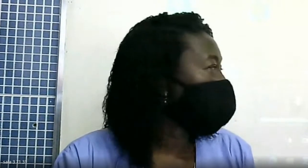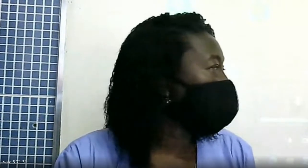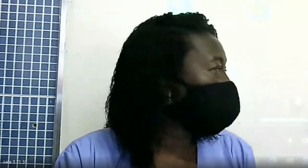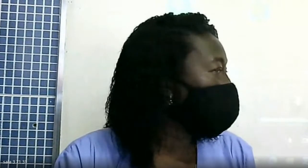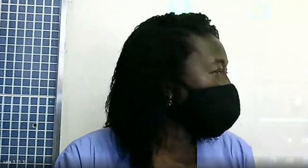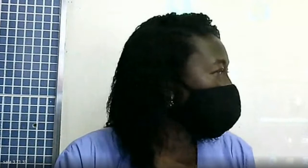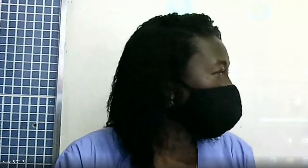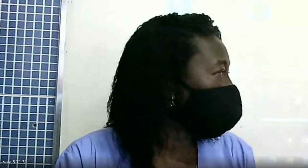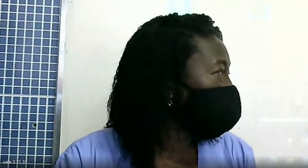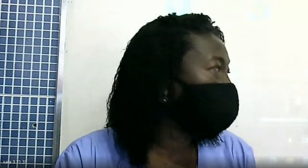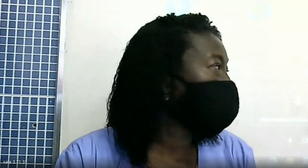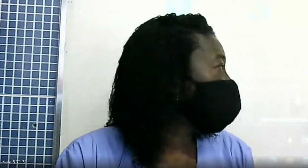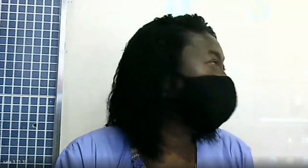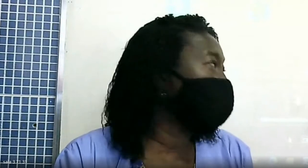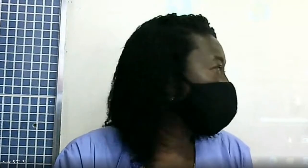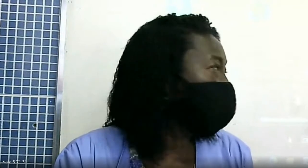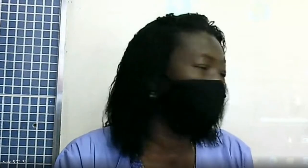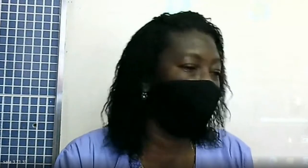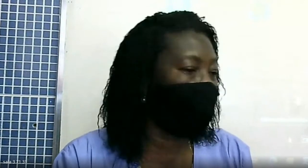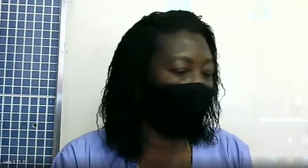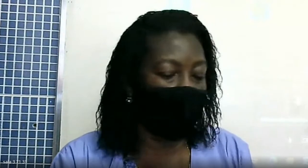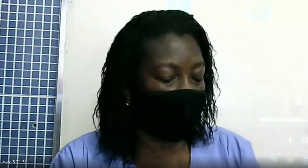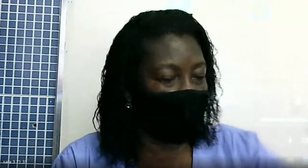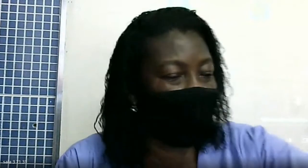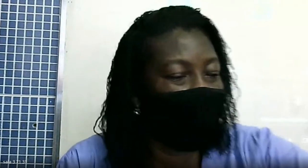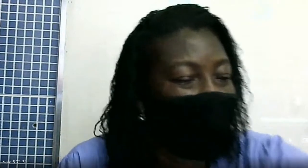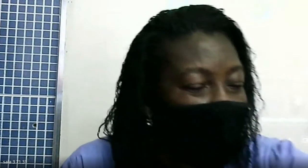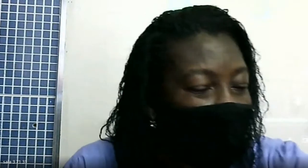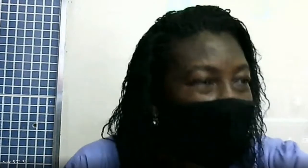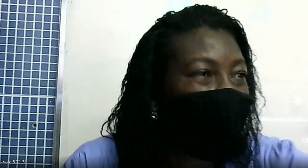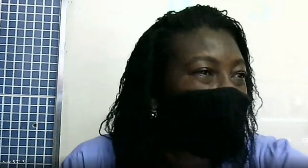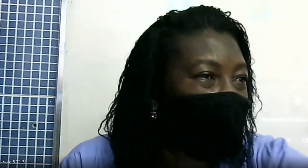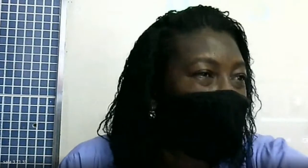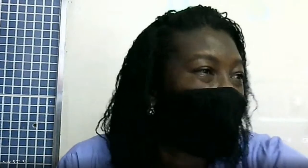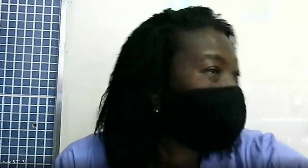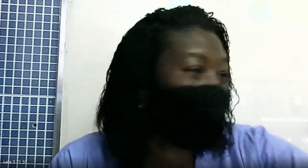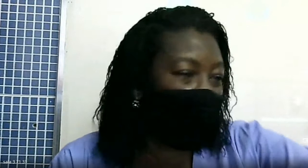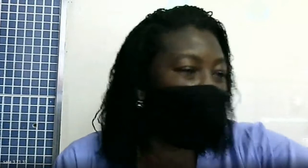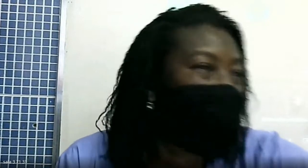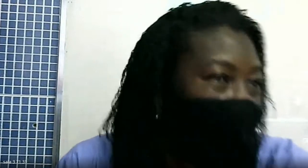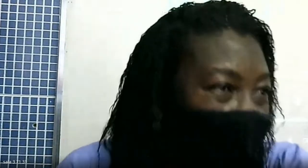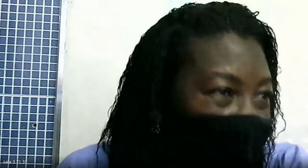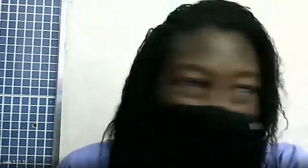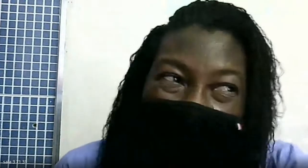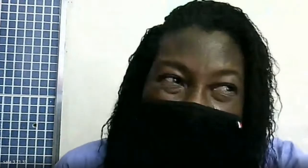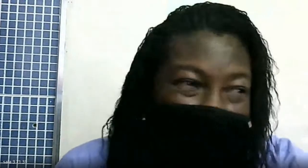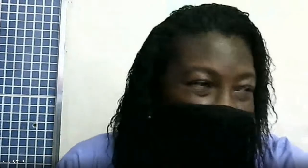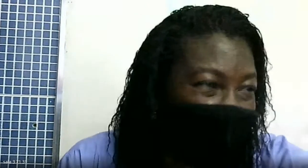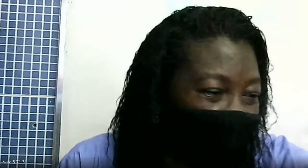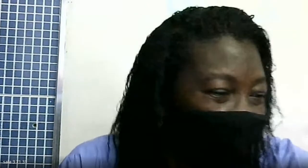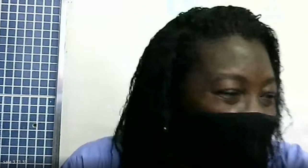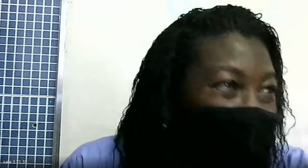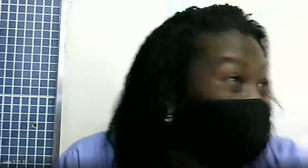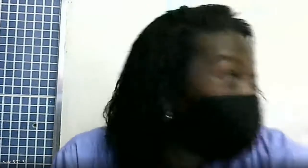Posso deixar para o finalzinho? Porque senão vai acabar com a minha aula agora. Que vai todo mundo na uma Mariana da vida, né,